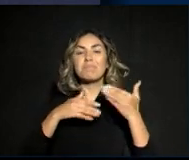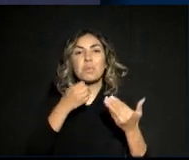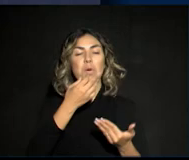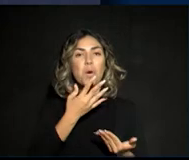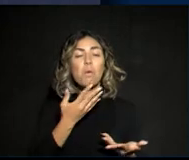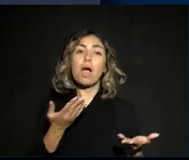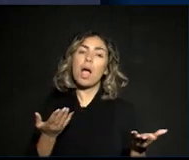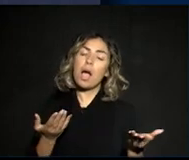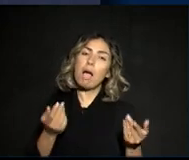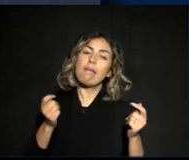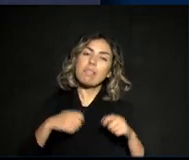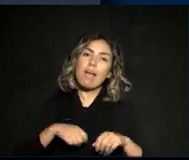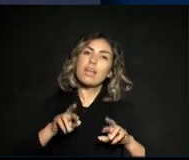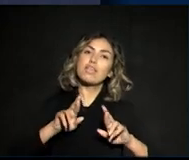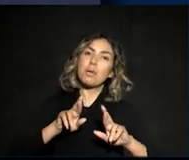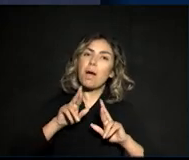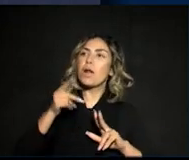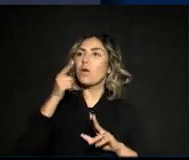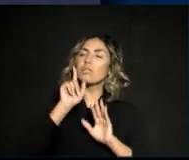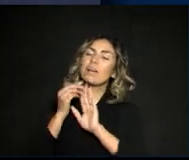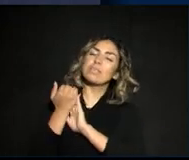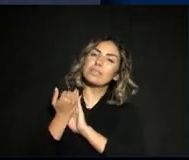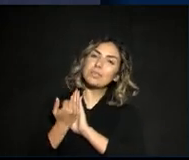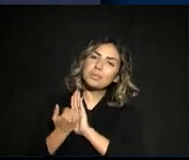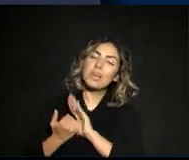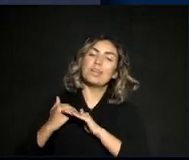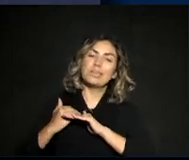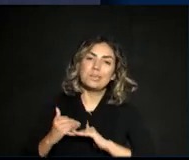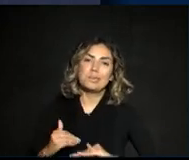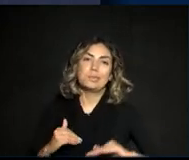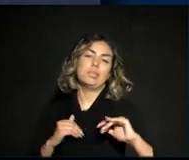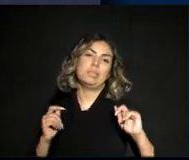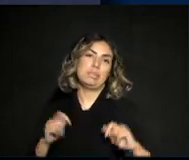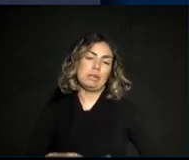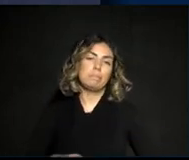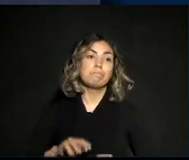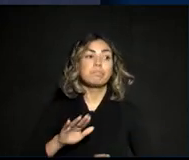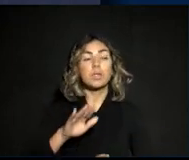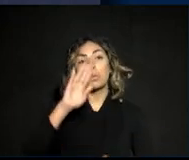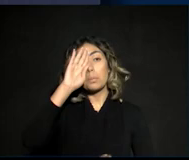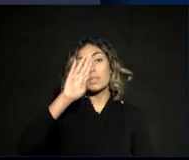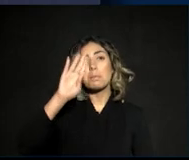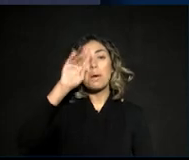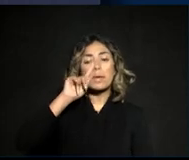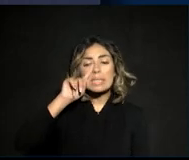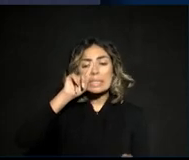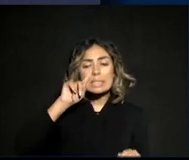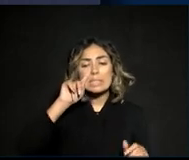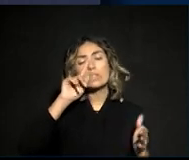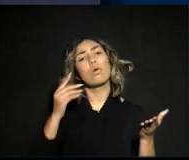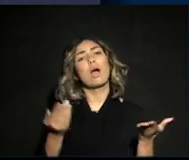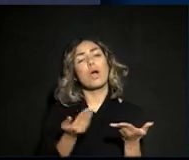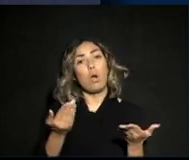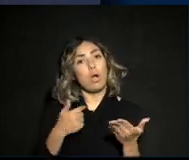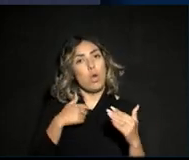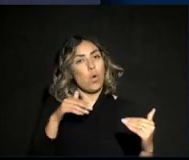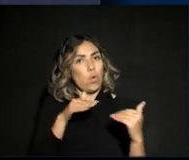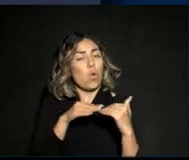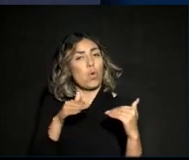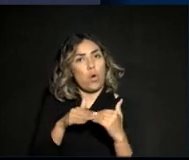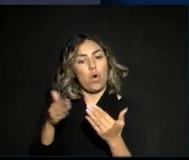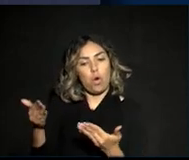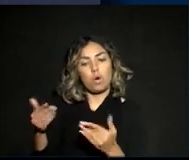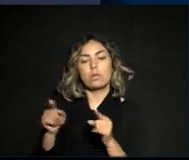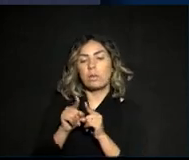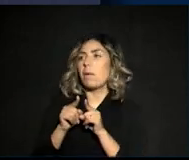fazer economia as expectativas voltarem a se acomodar Eu acho que o grande risco aí eu concordo volta a concordar